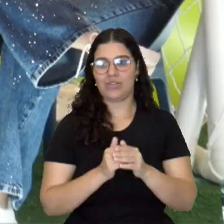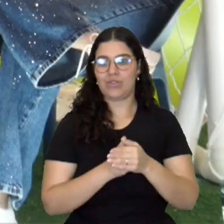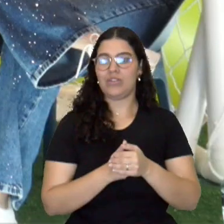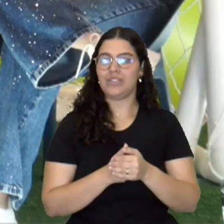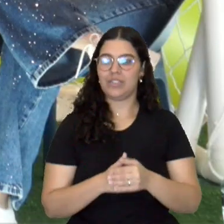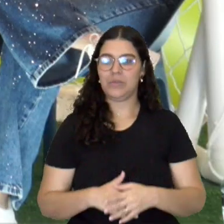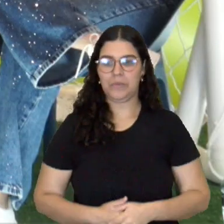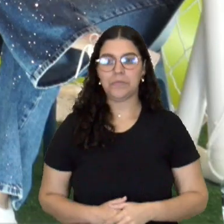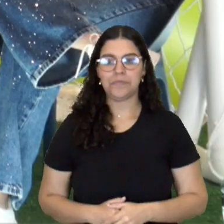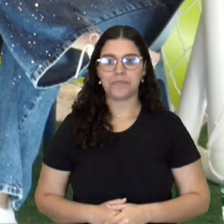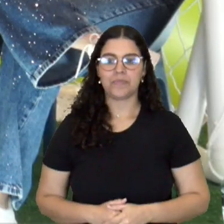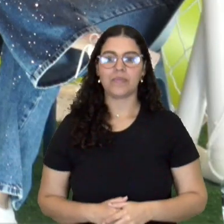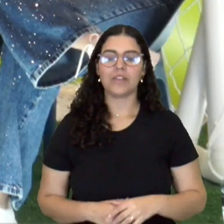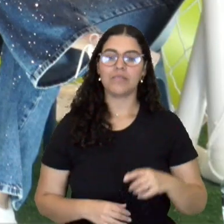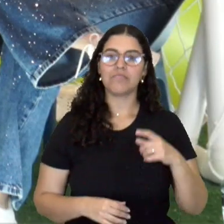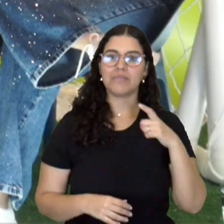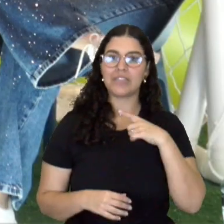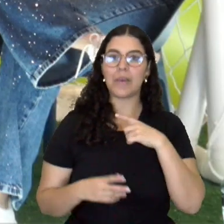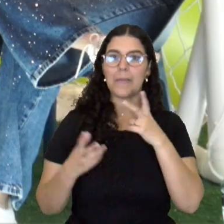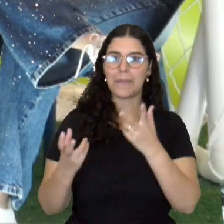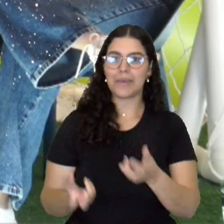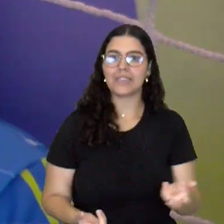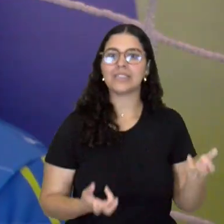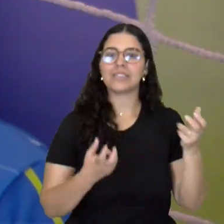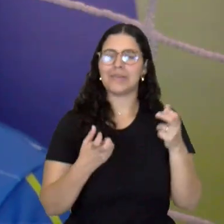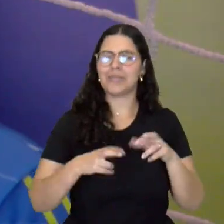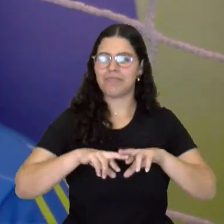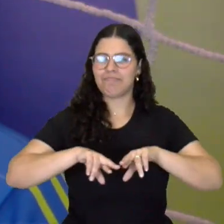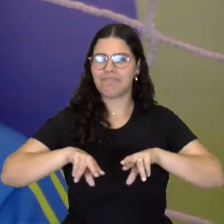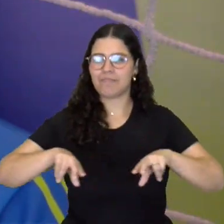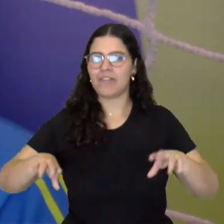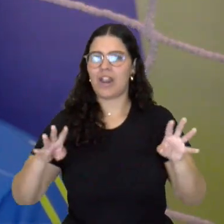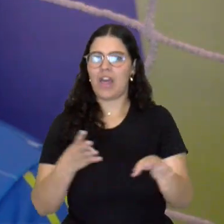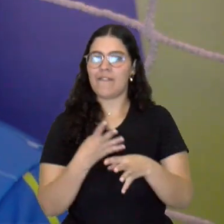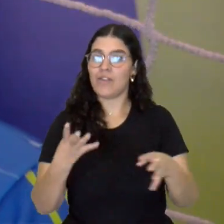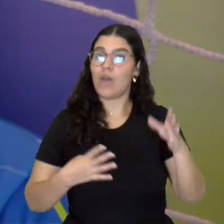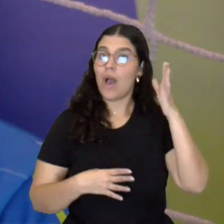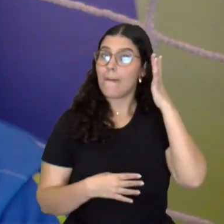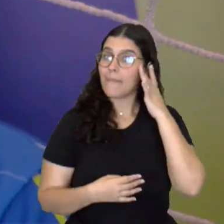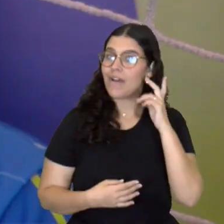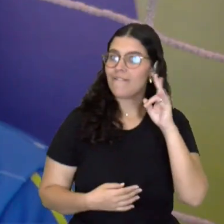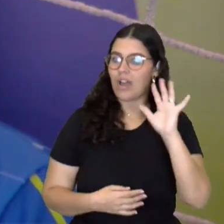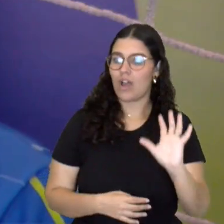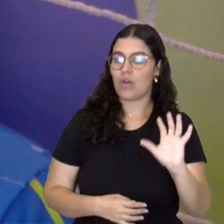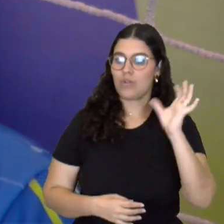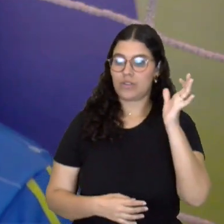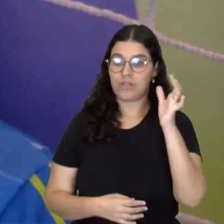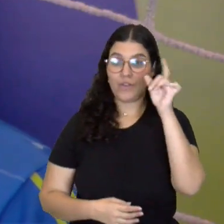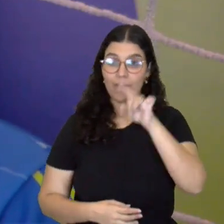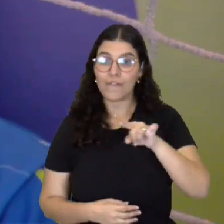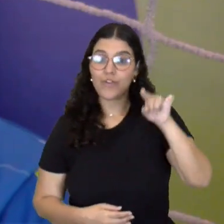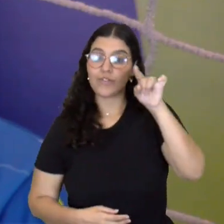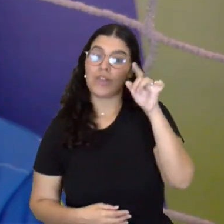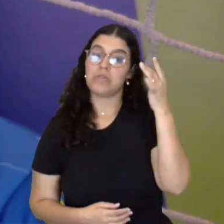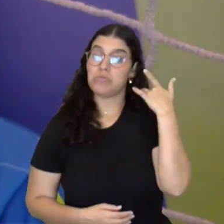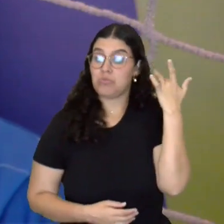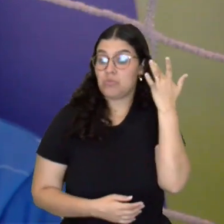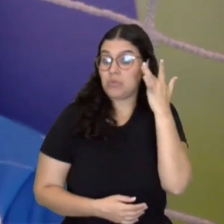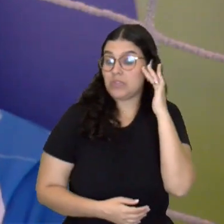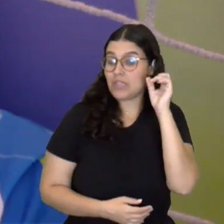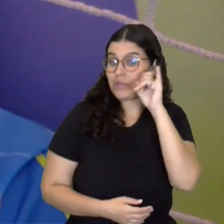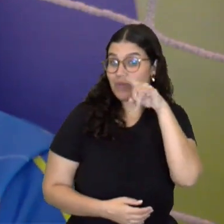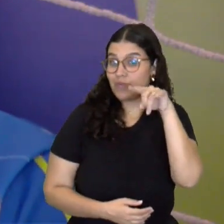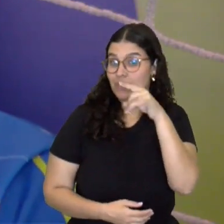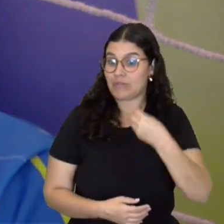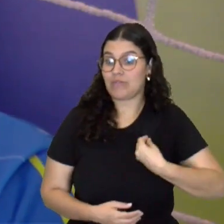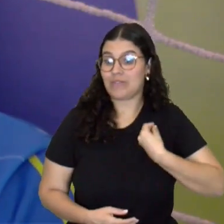vários outros eventos participando amanhã. Então você também, não sei se você vai estar presente, mas se você estiver presente,